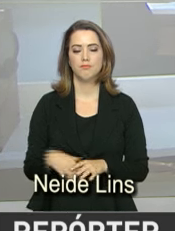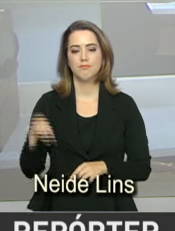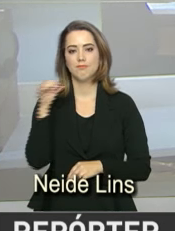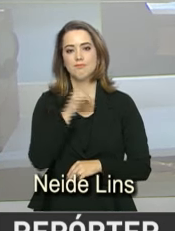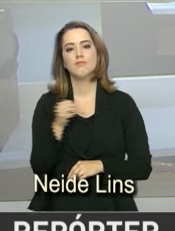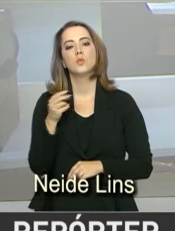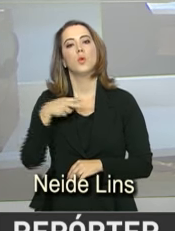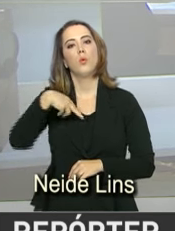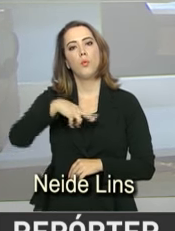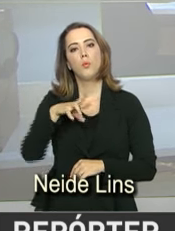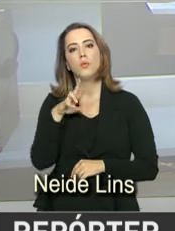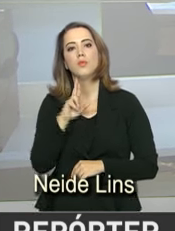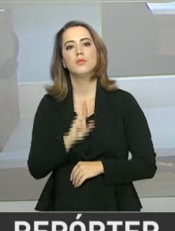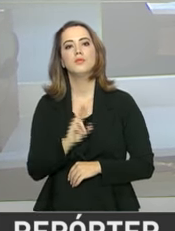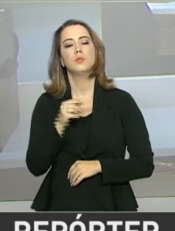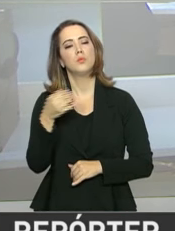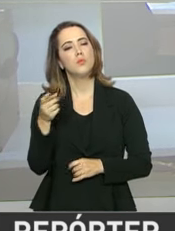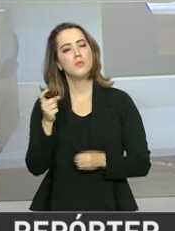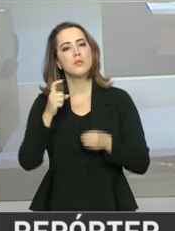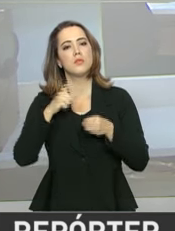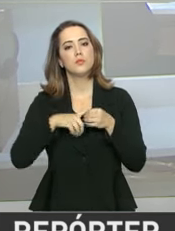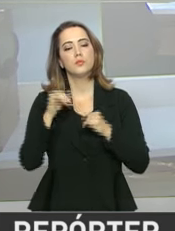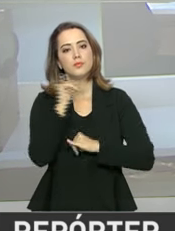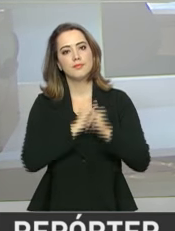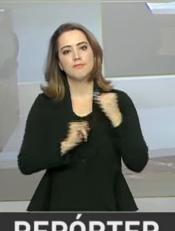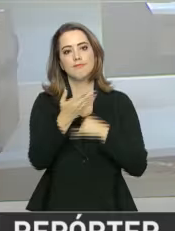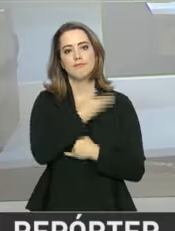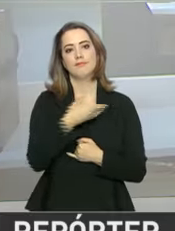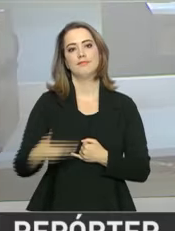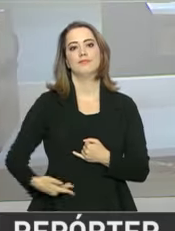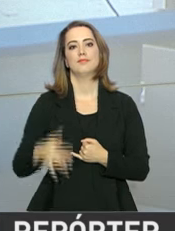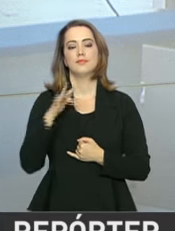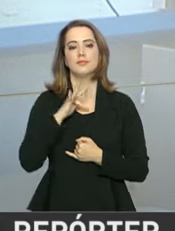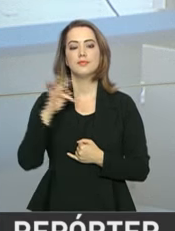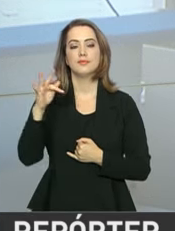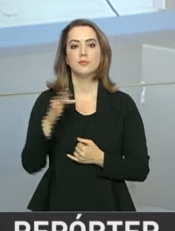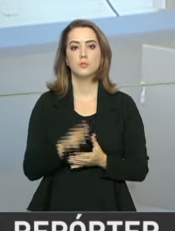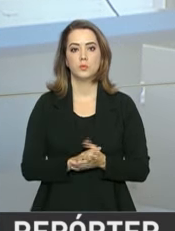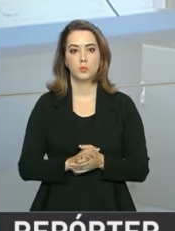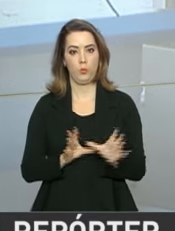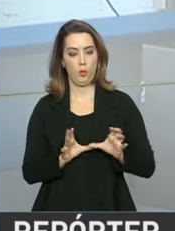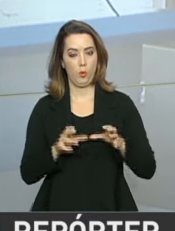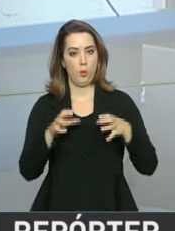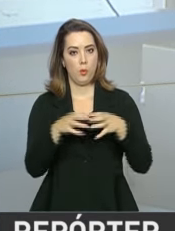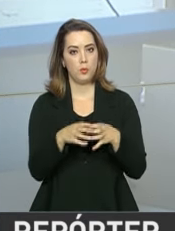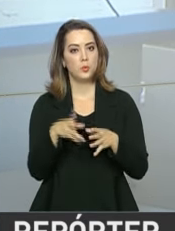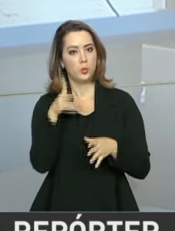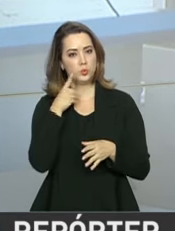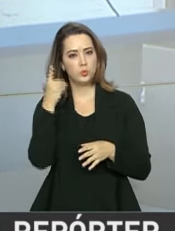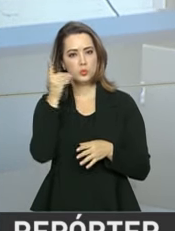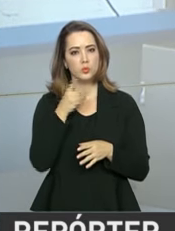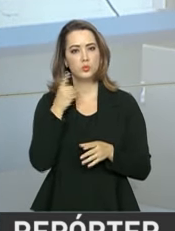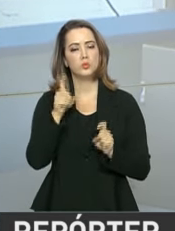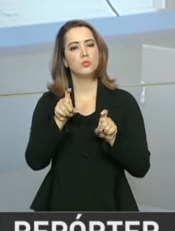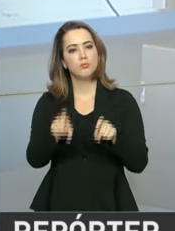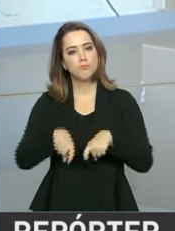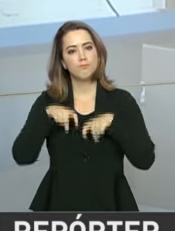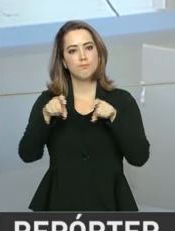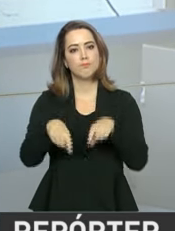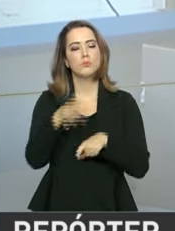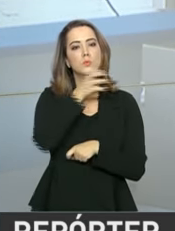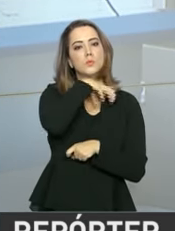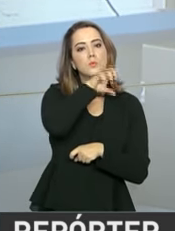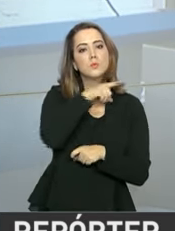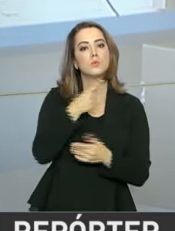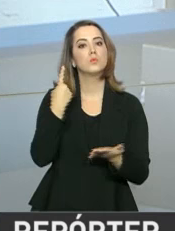Olá o repórter NBR está de volta com as notícias do governo federal a frente parlamentar da agropecuária